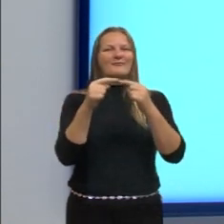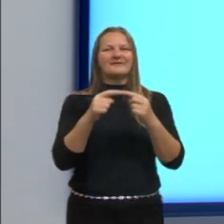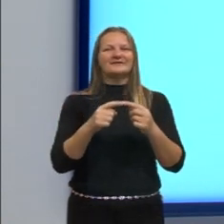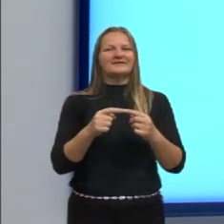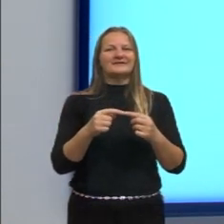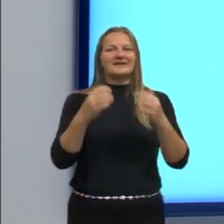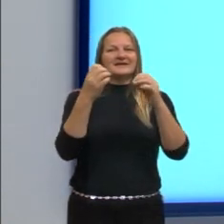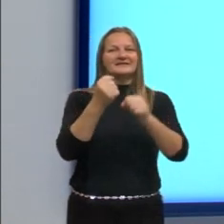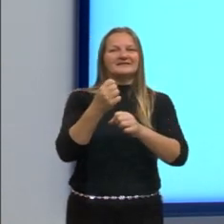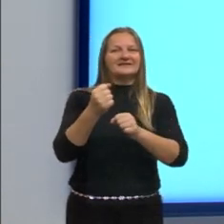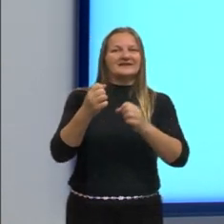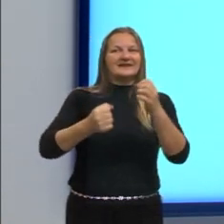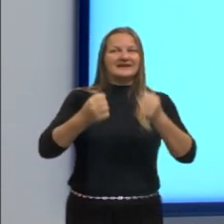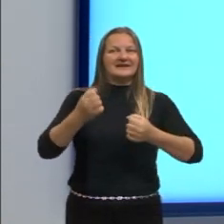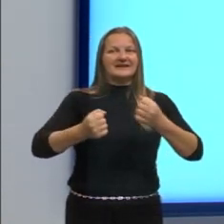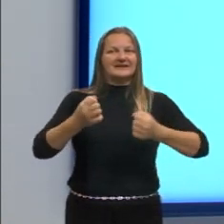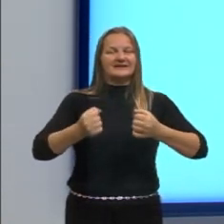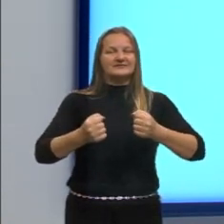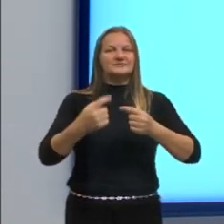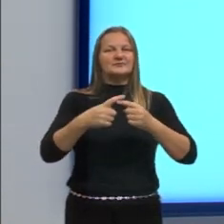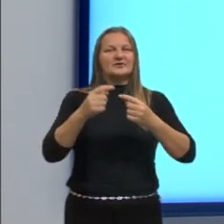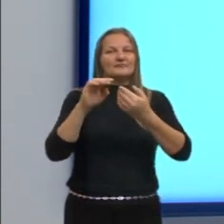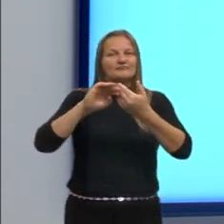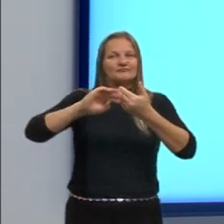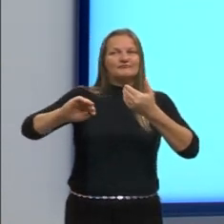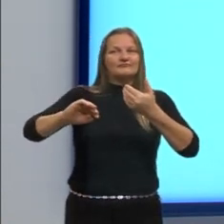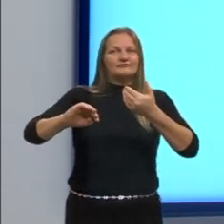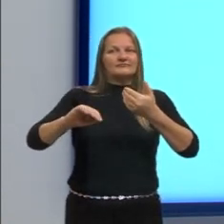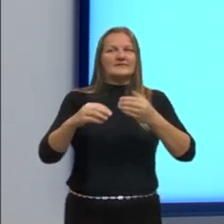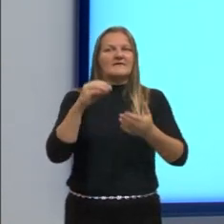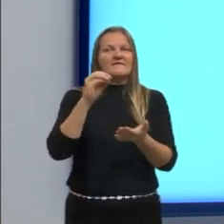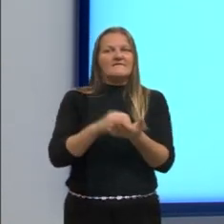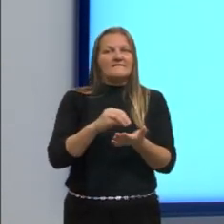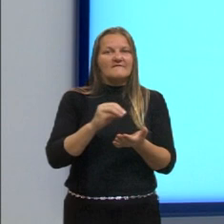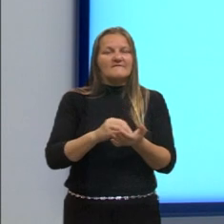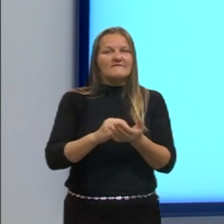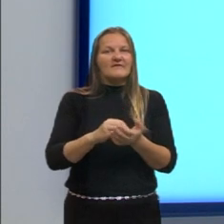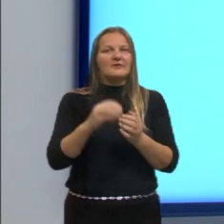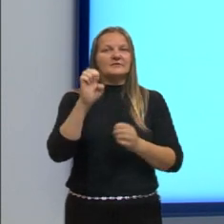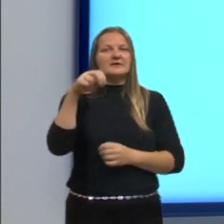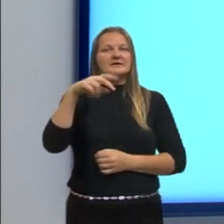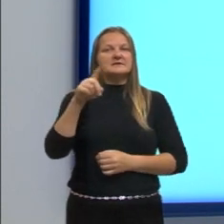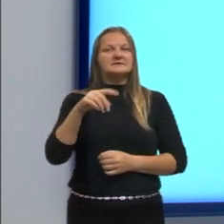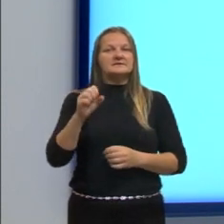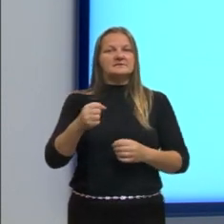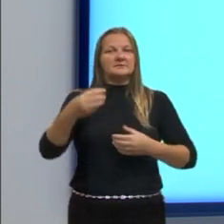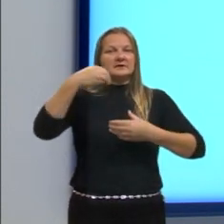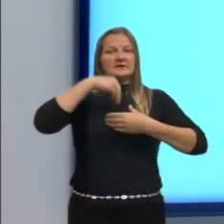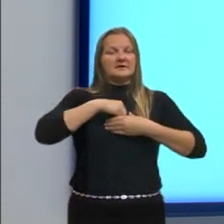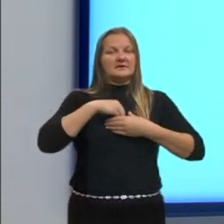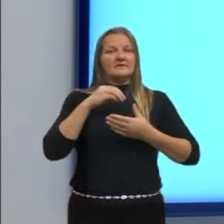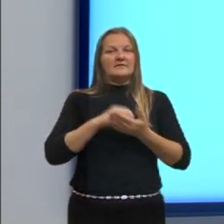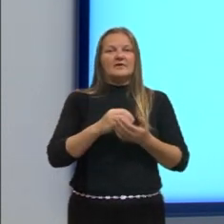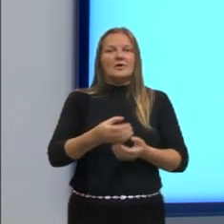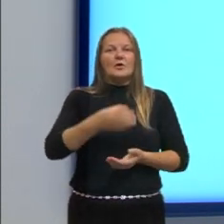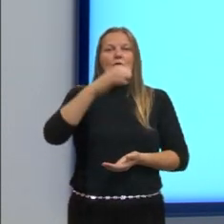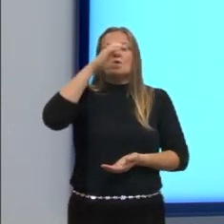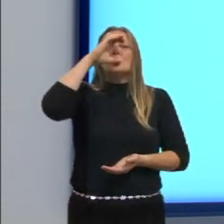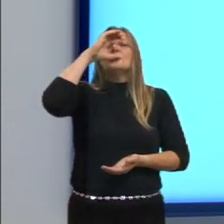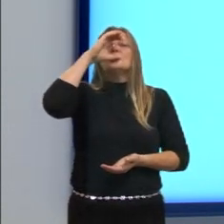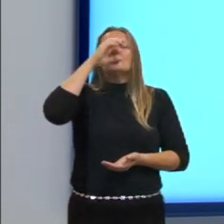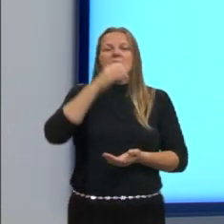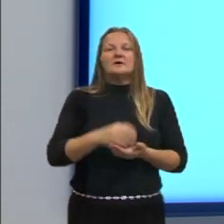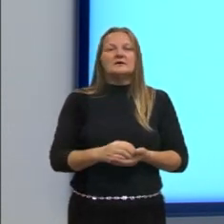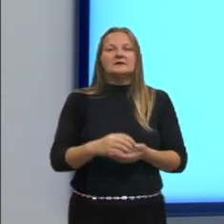lactose porque é exatamente a deficiência da enzima no organismo tanto que quando consome aquele